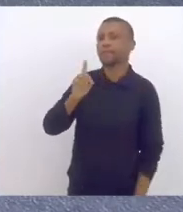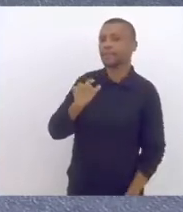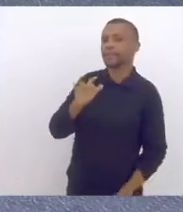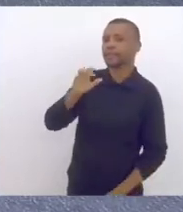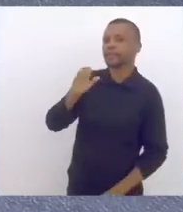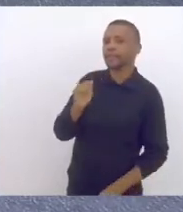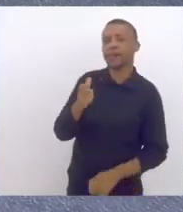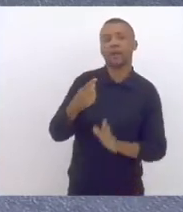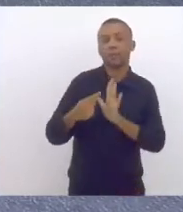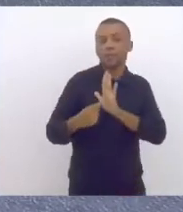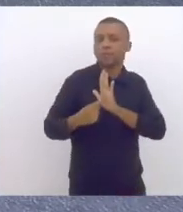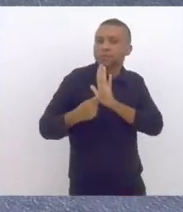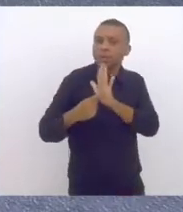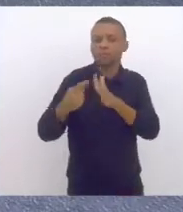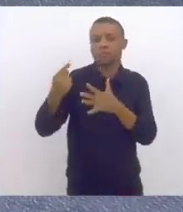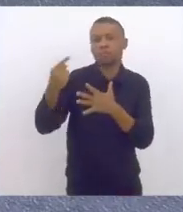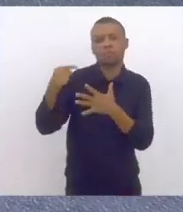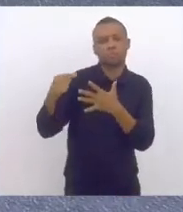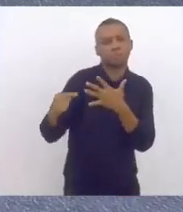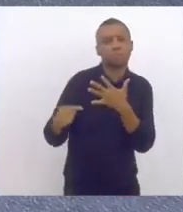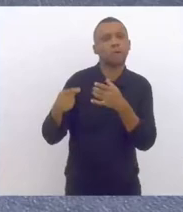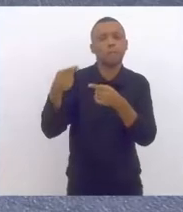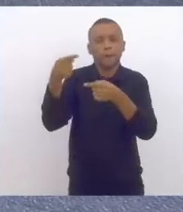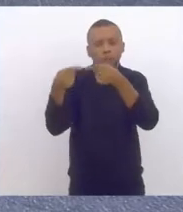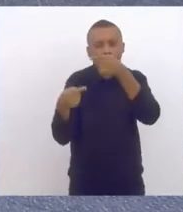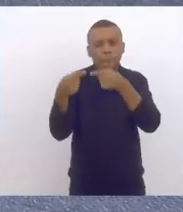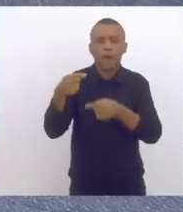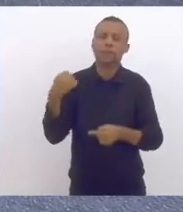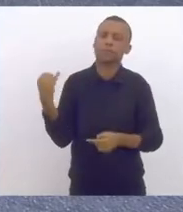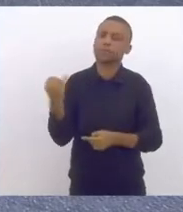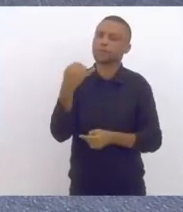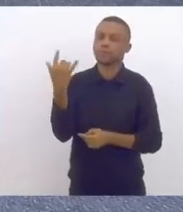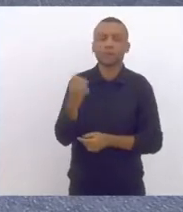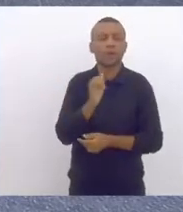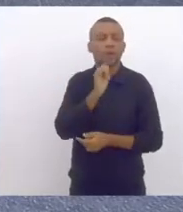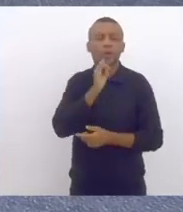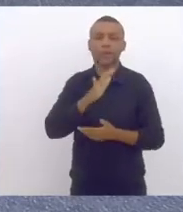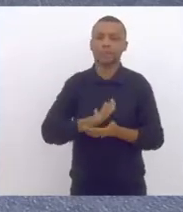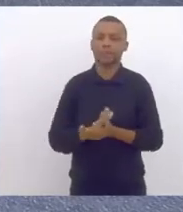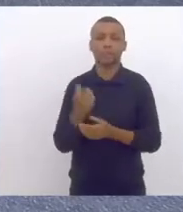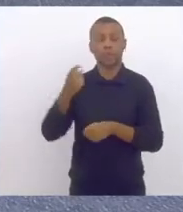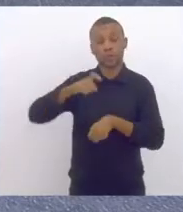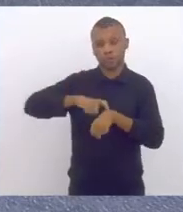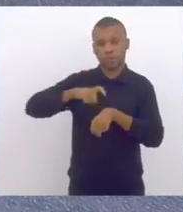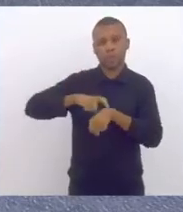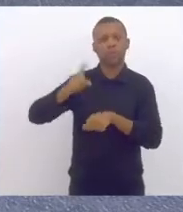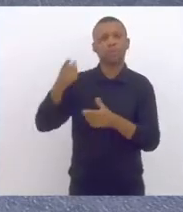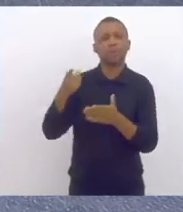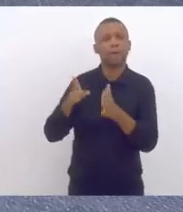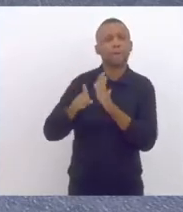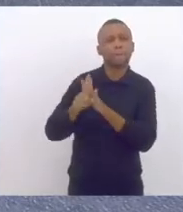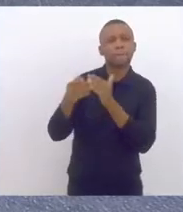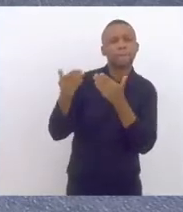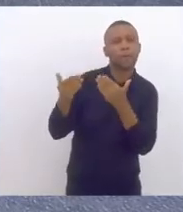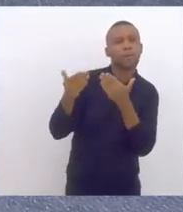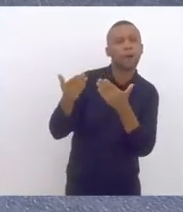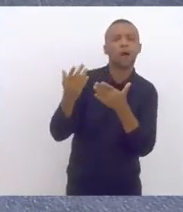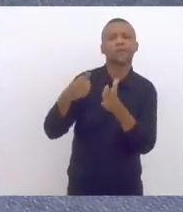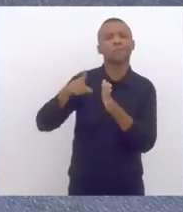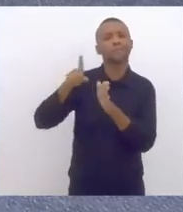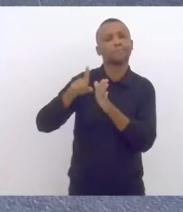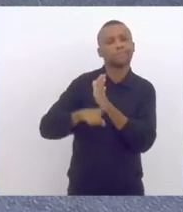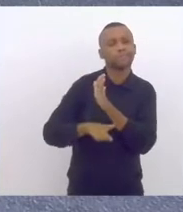importantes elementos para o debate, quando foi, por exemplo, questionado a questão da perda, né,